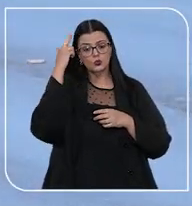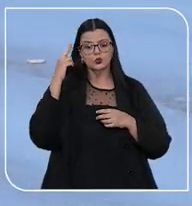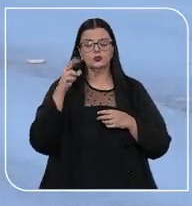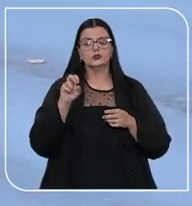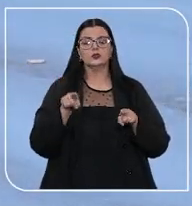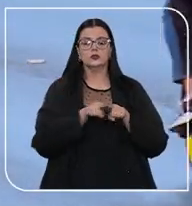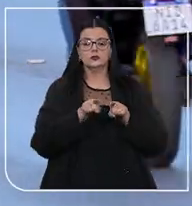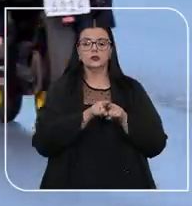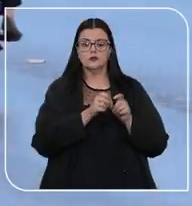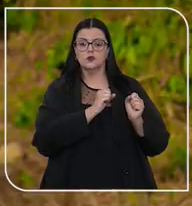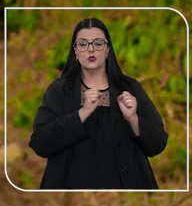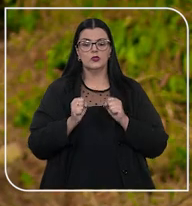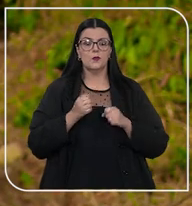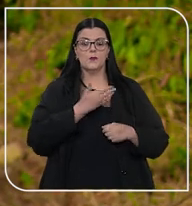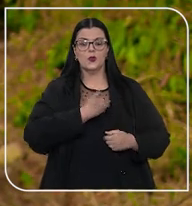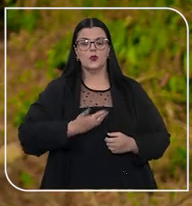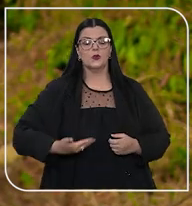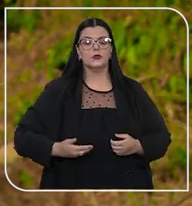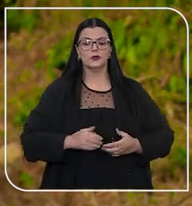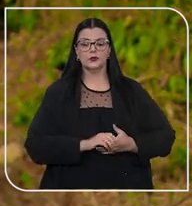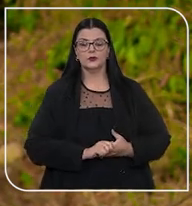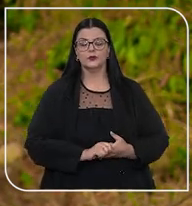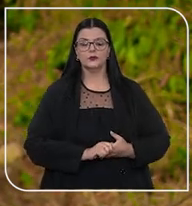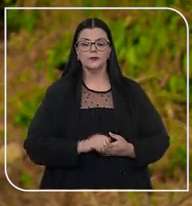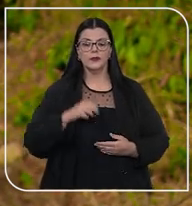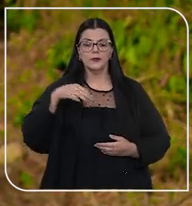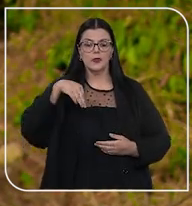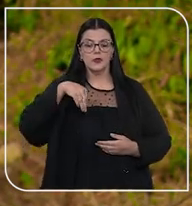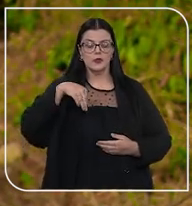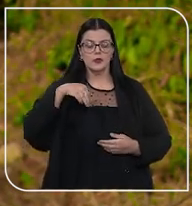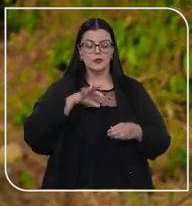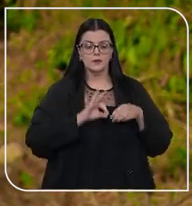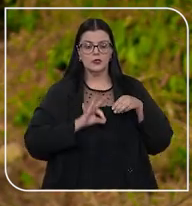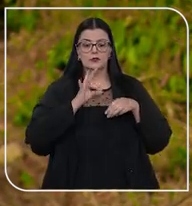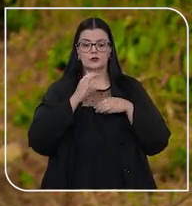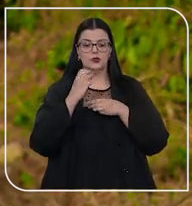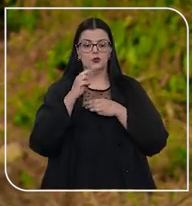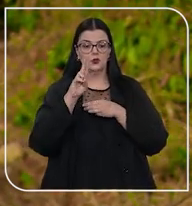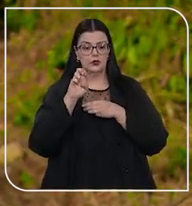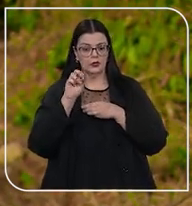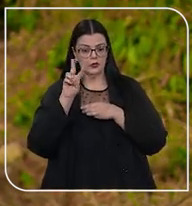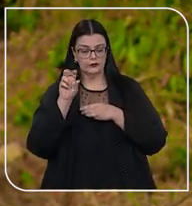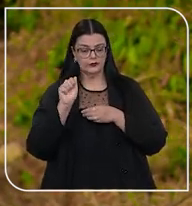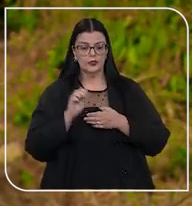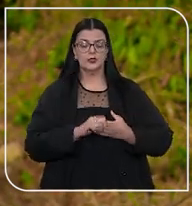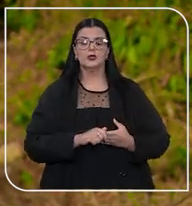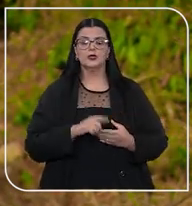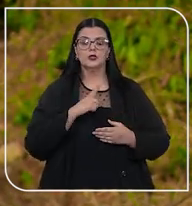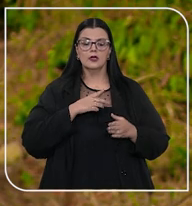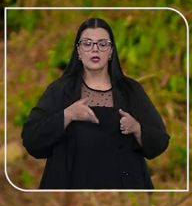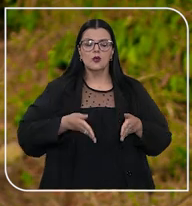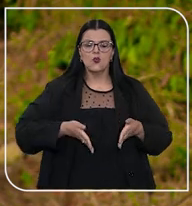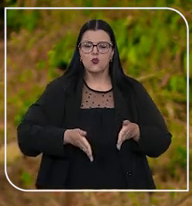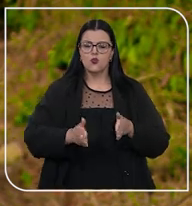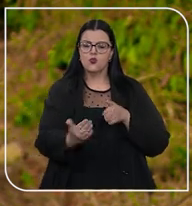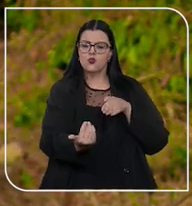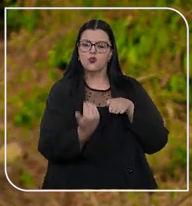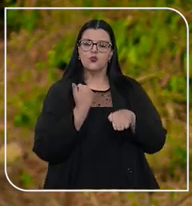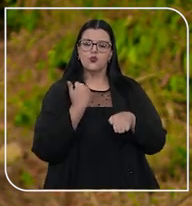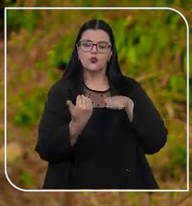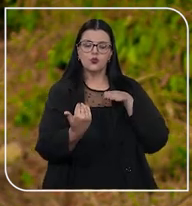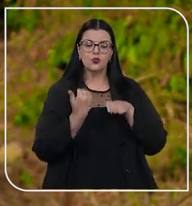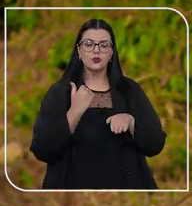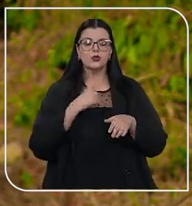animais e ao poder público. O relator ministro Ricardo Villas Boas Cueva explicou que, embora as rodovias sejam